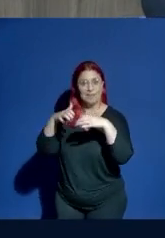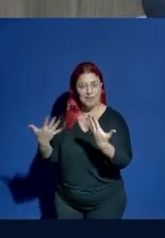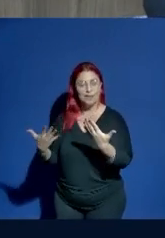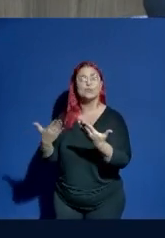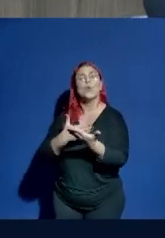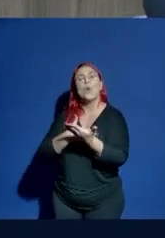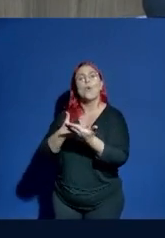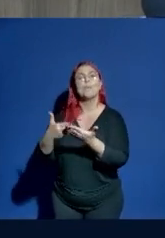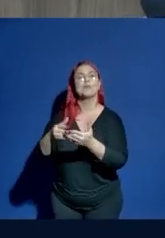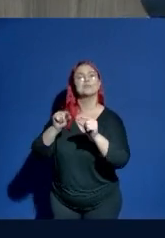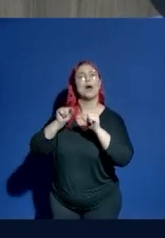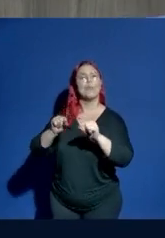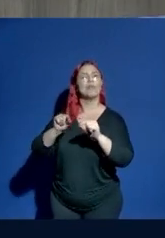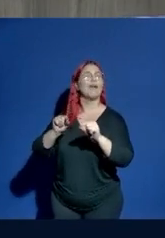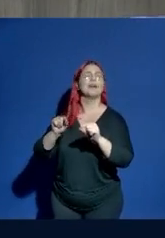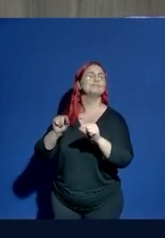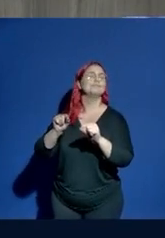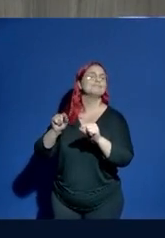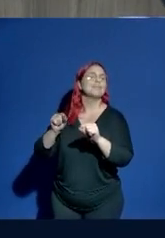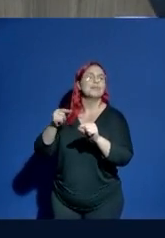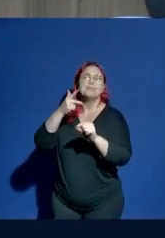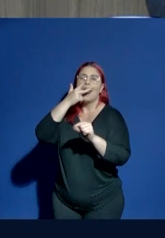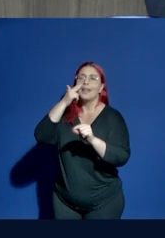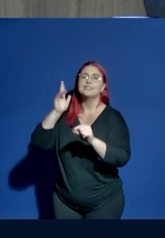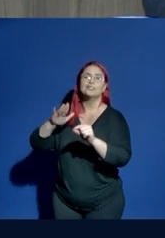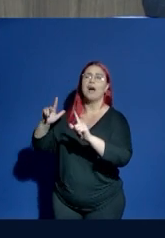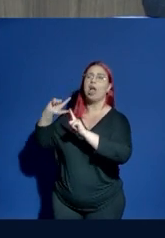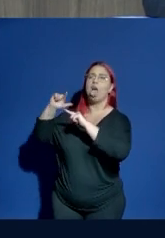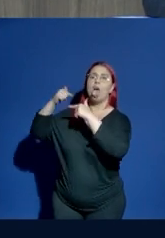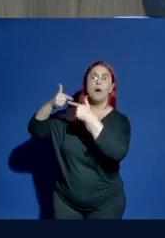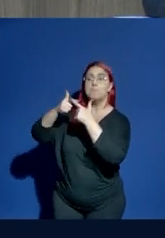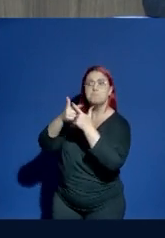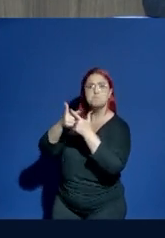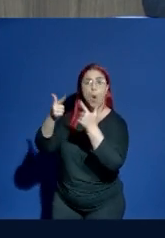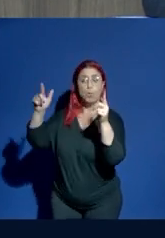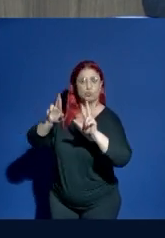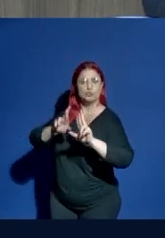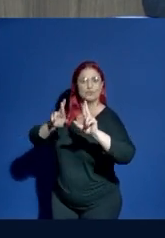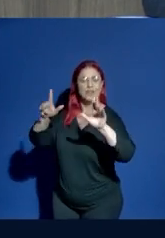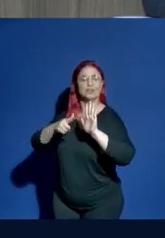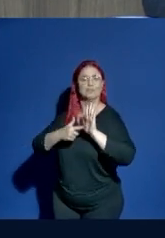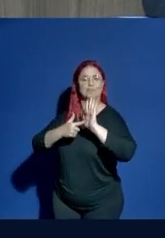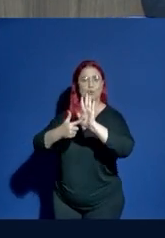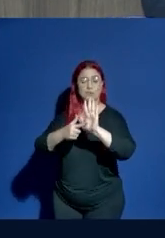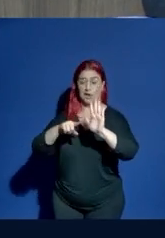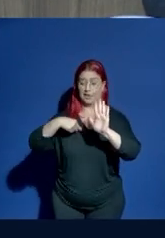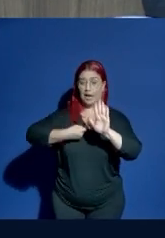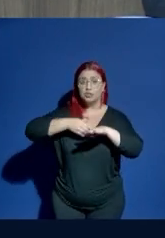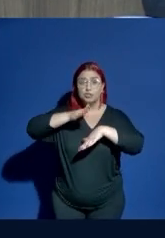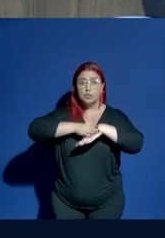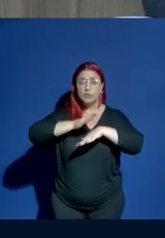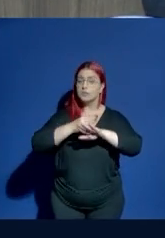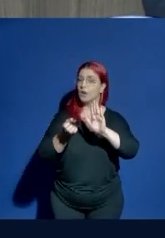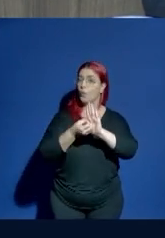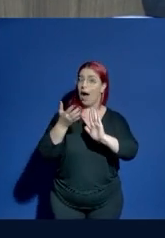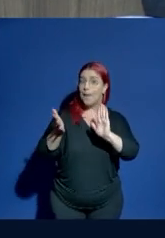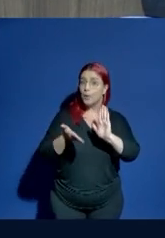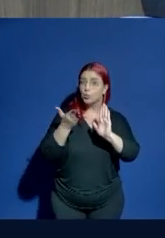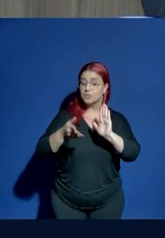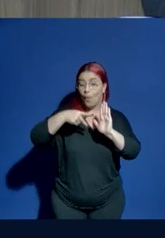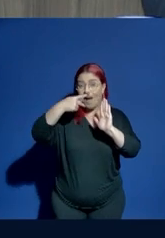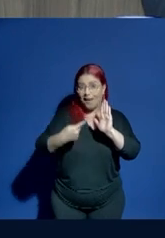quebrar esses paradigmas que colocaram ao longo do tempo e mostrar que da forma como nós produzimos aqui a